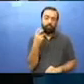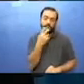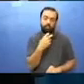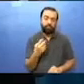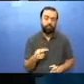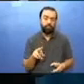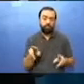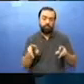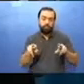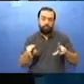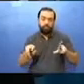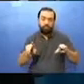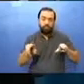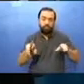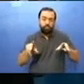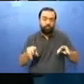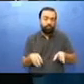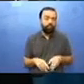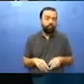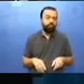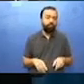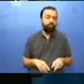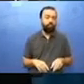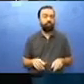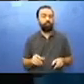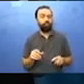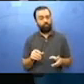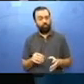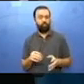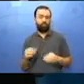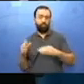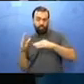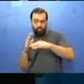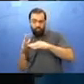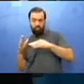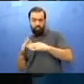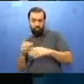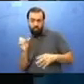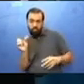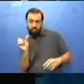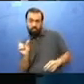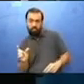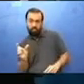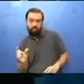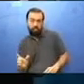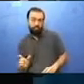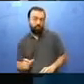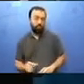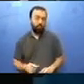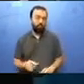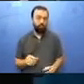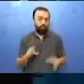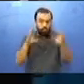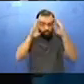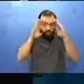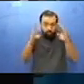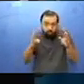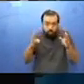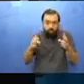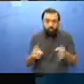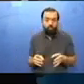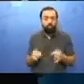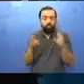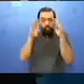cada verso. Então vamos observar as últimas palavras dos versos para a gente encontrar as rimas. Olhem, atenção,